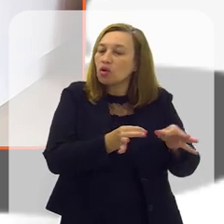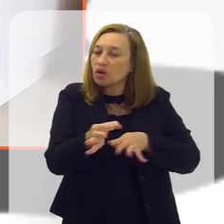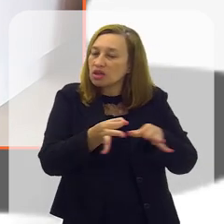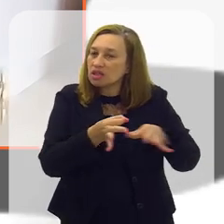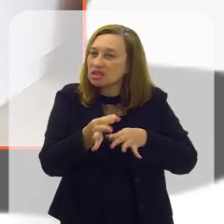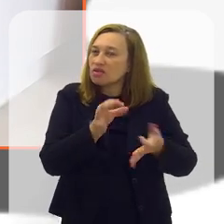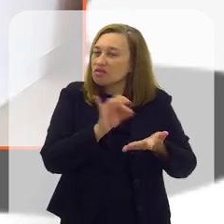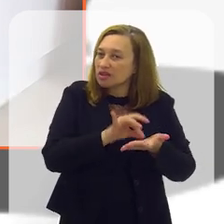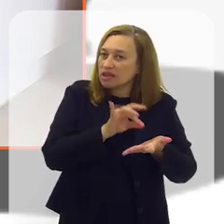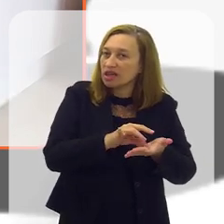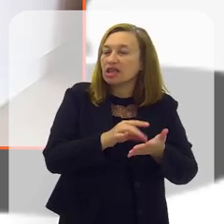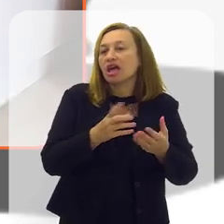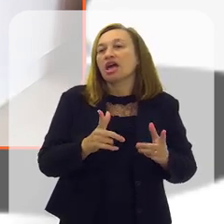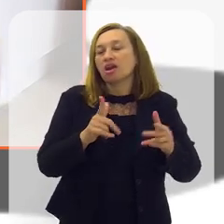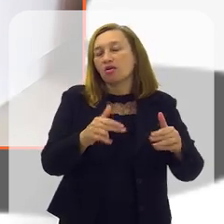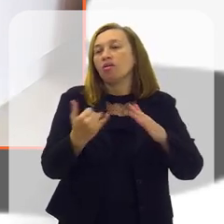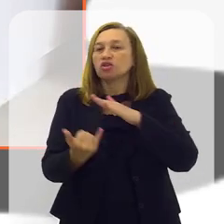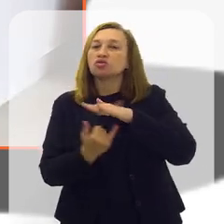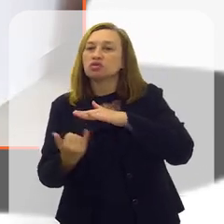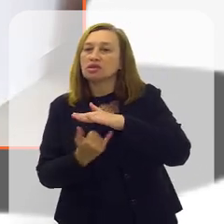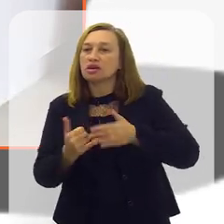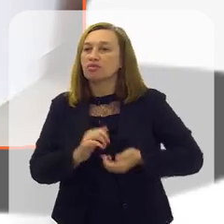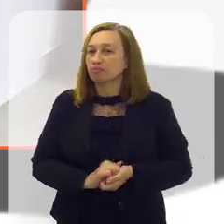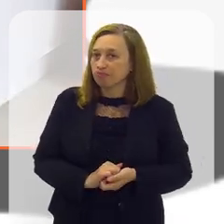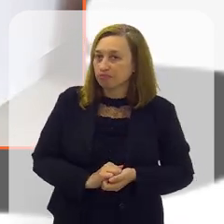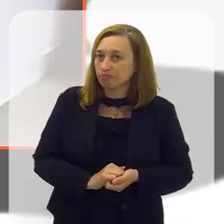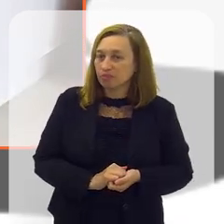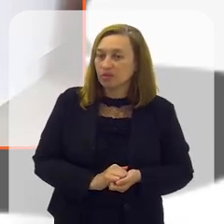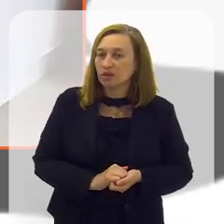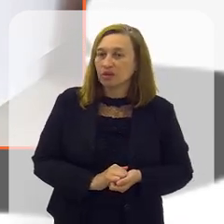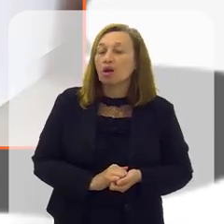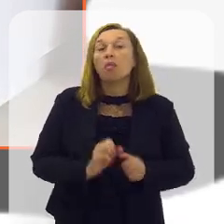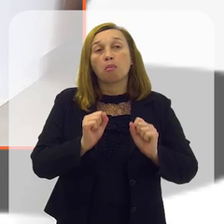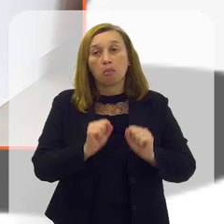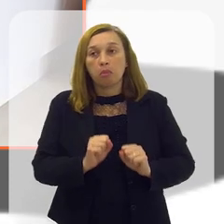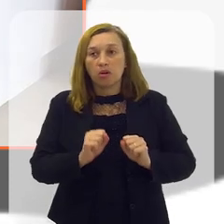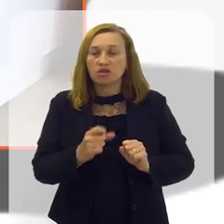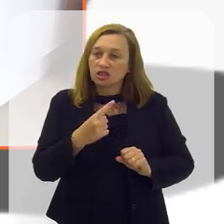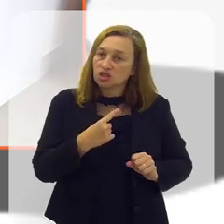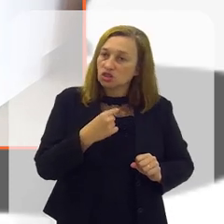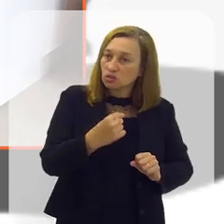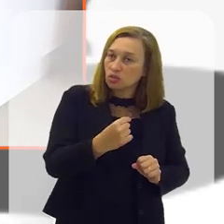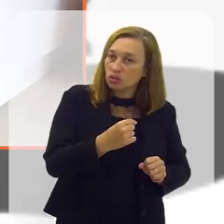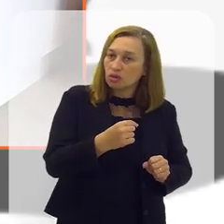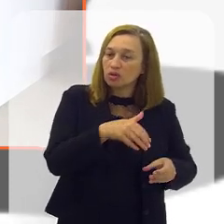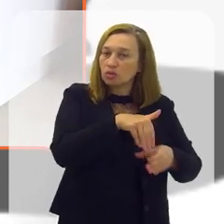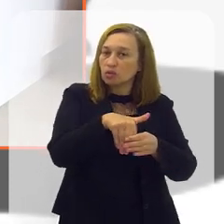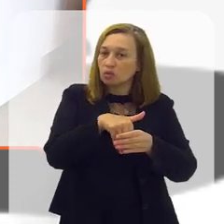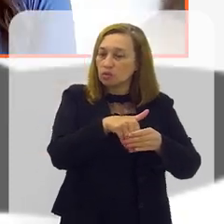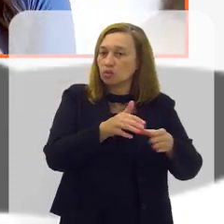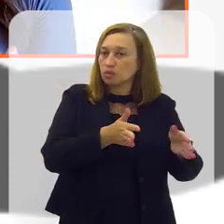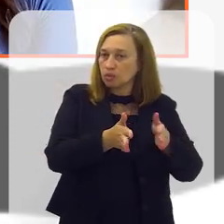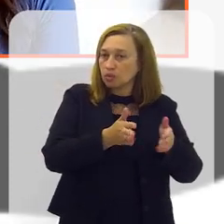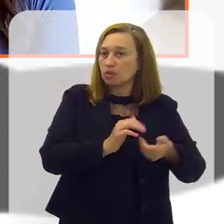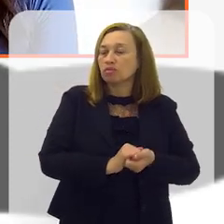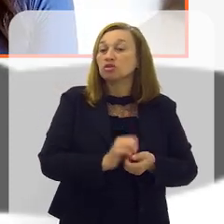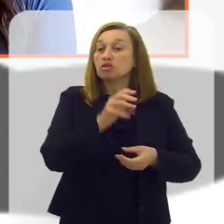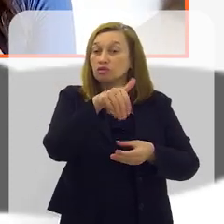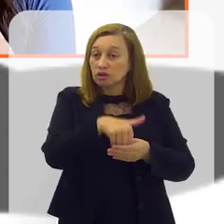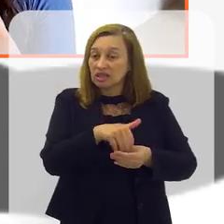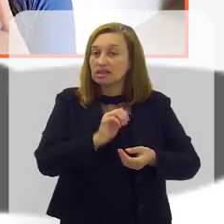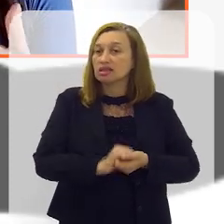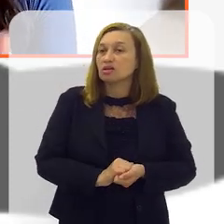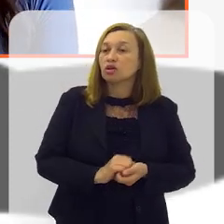uma organização mesmo, é como uma instituição, tá? E aí eles podem ser eleitos através de